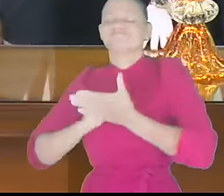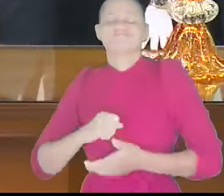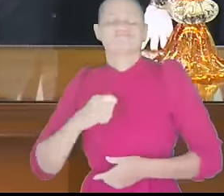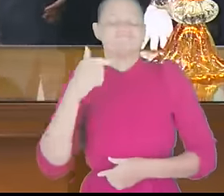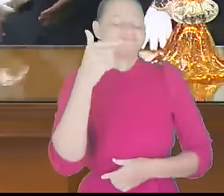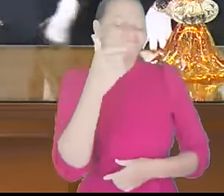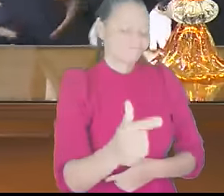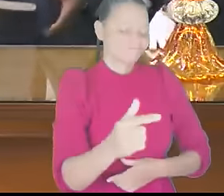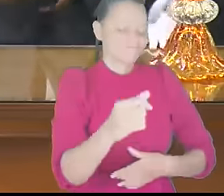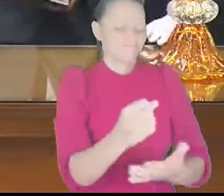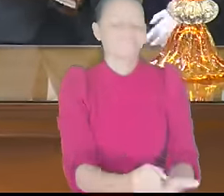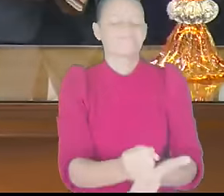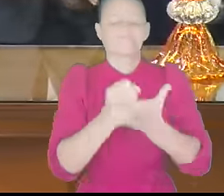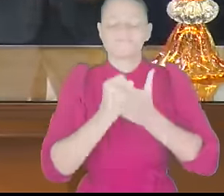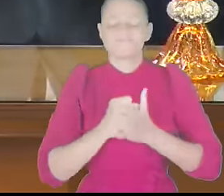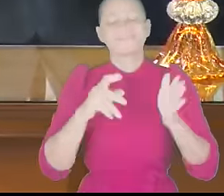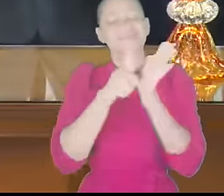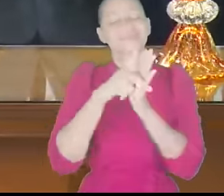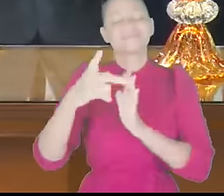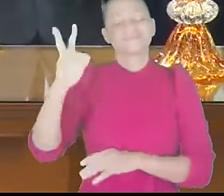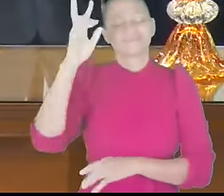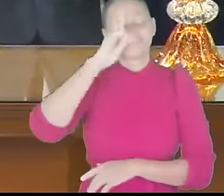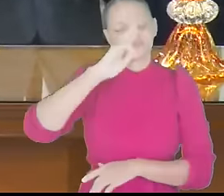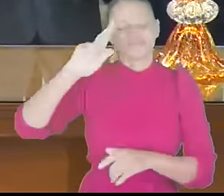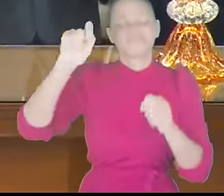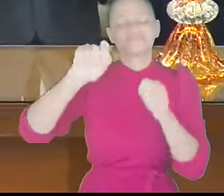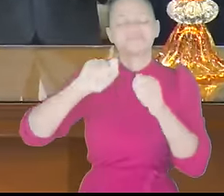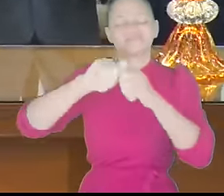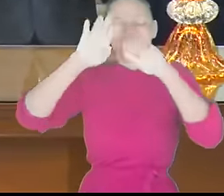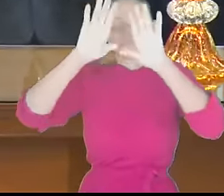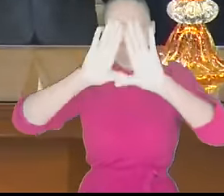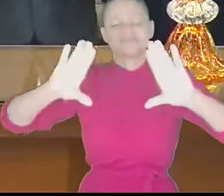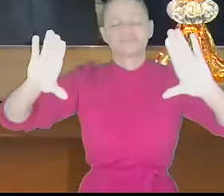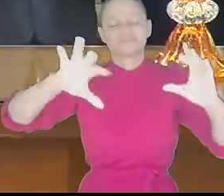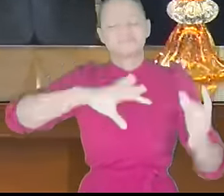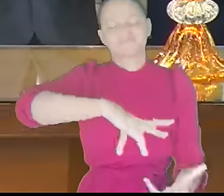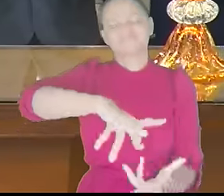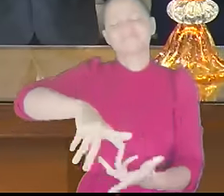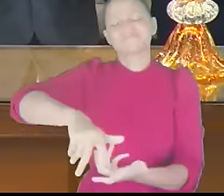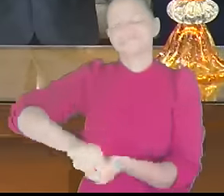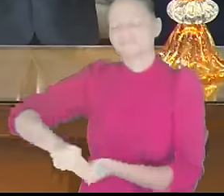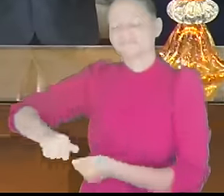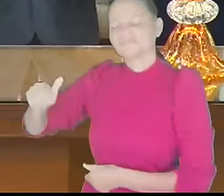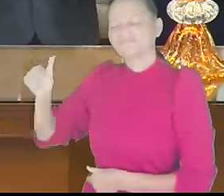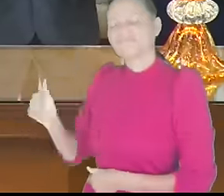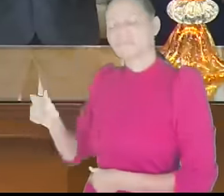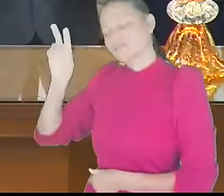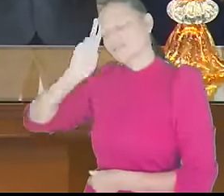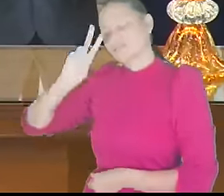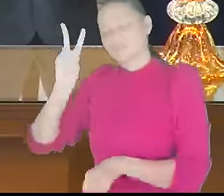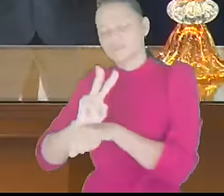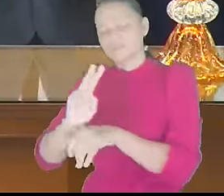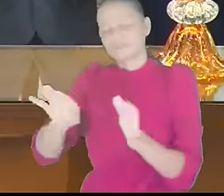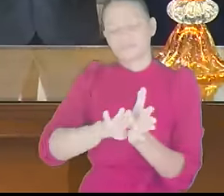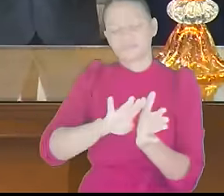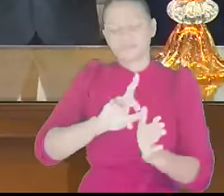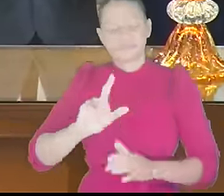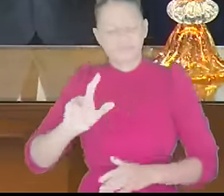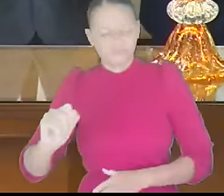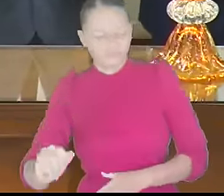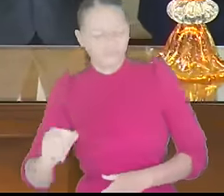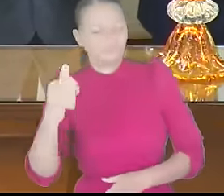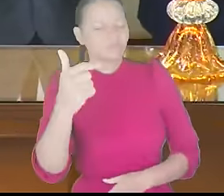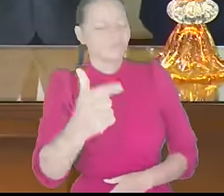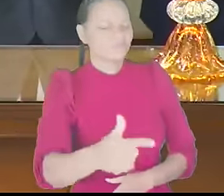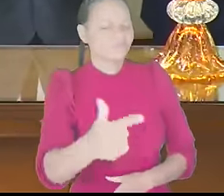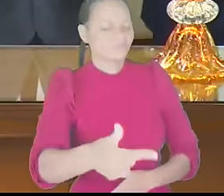socorro? O meu socorro vem do Senhor, que fez os céus e a terra. O Senhor guardará tua entrada e tua